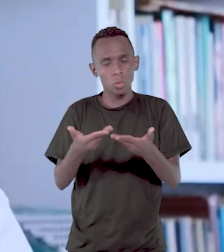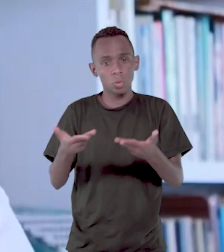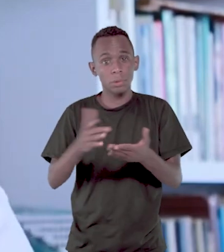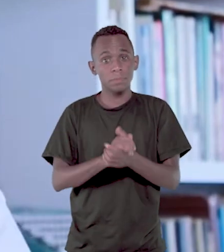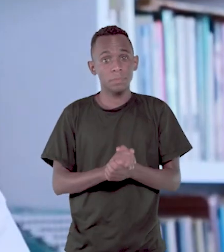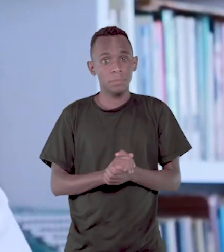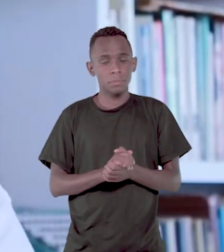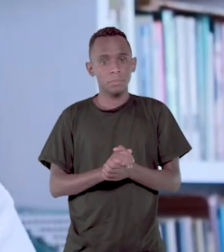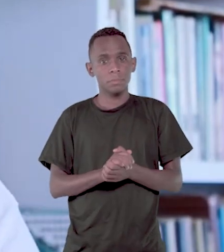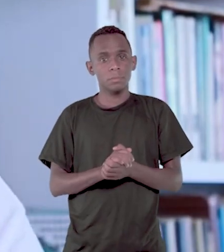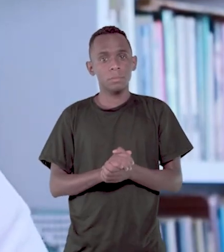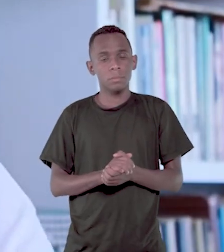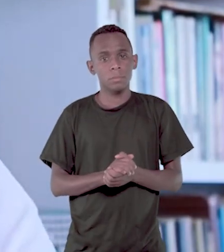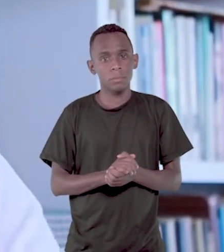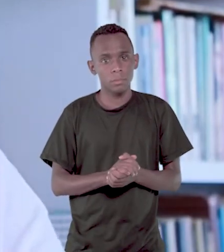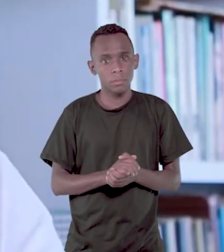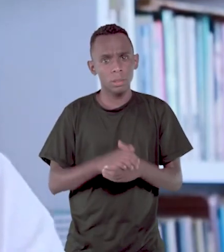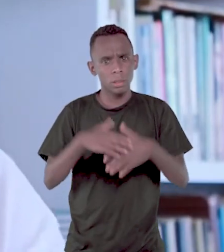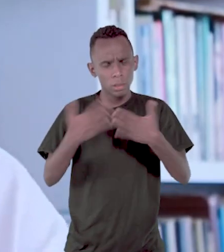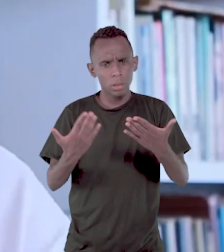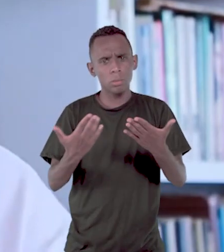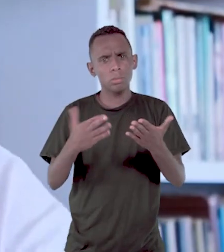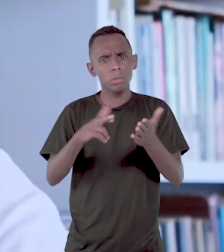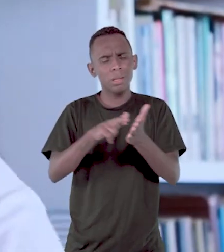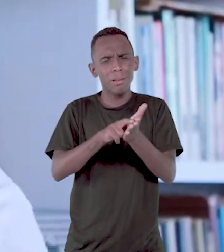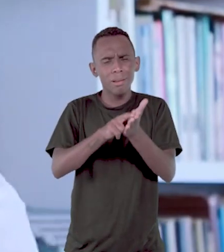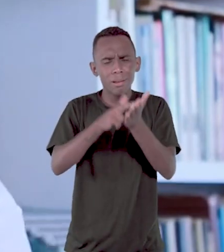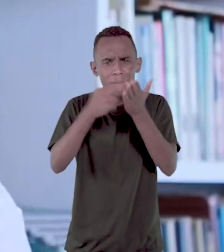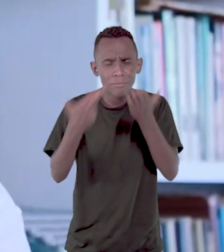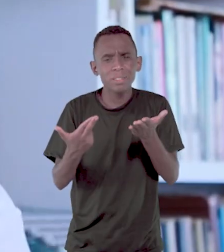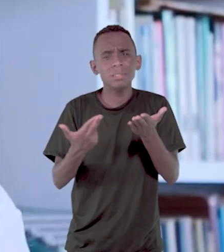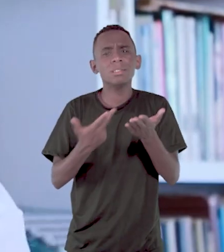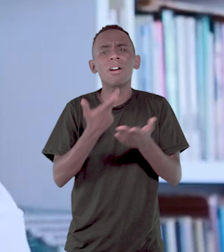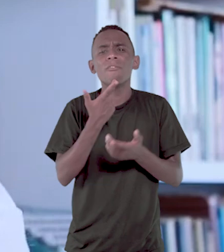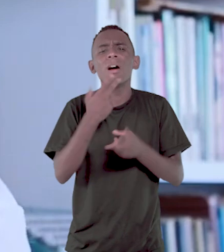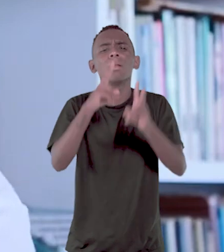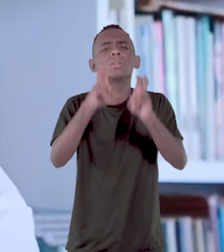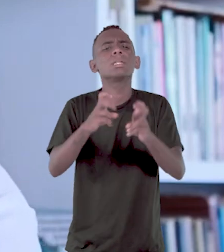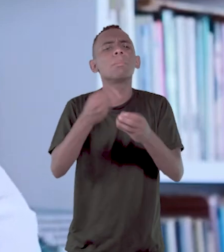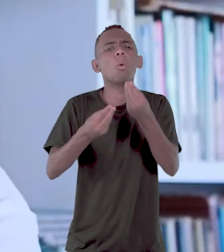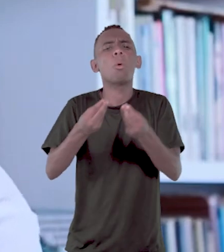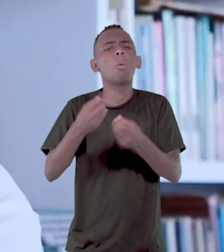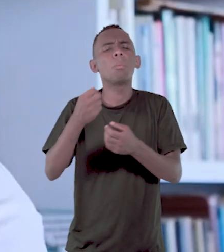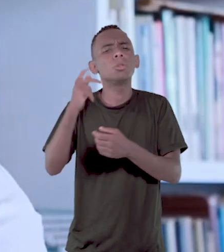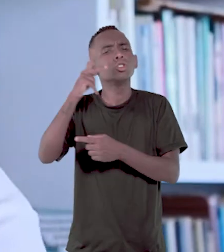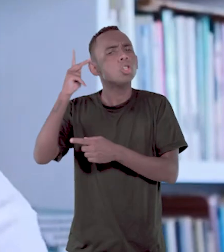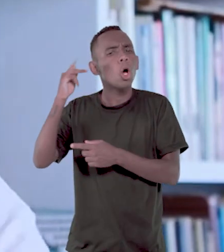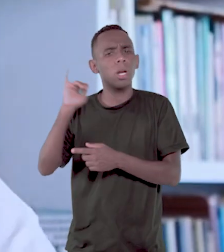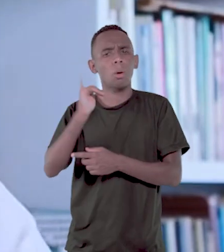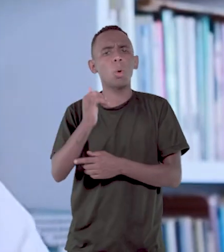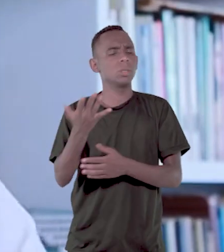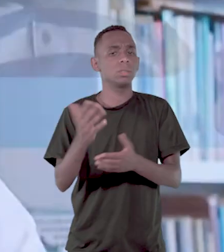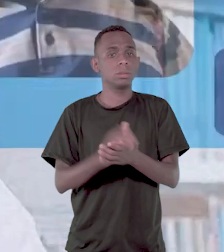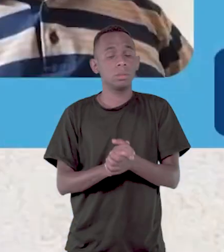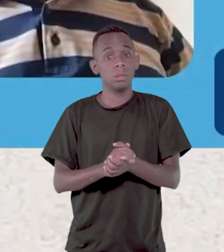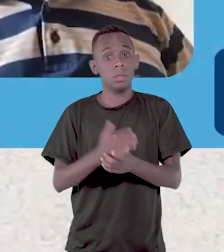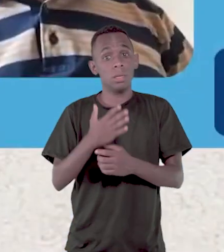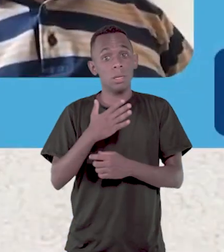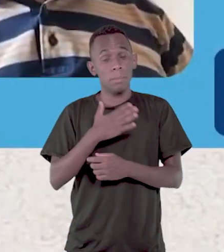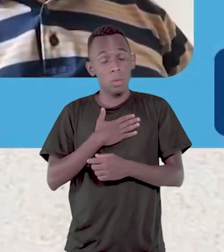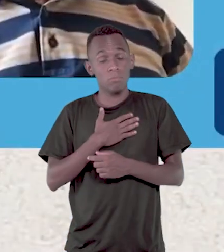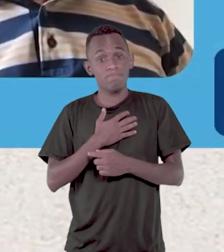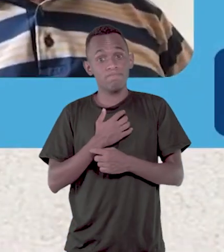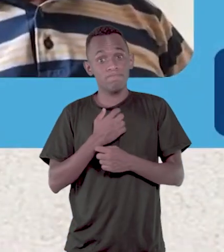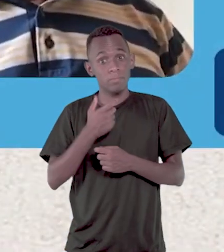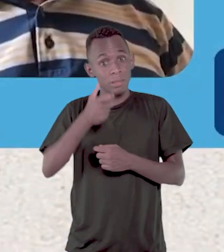acompanhando. Então, conta a história da Revista Verde para quem não conhece. Então, o meu interesse